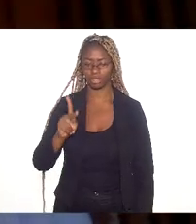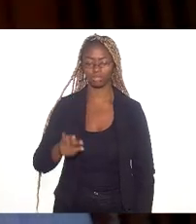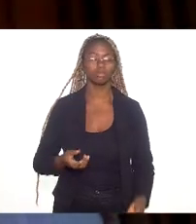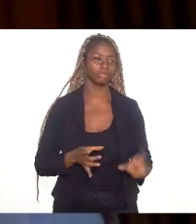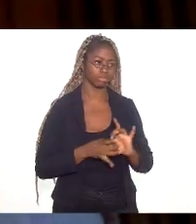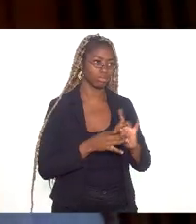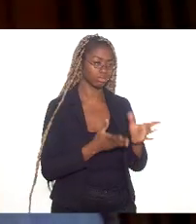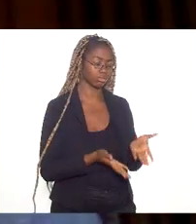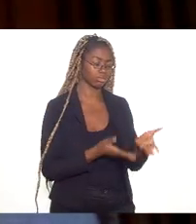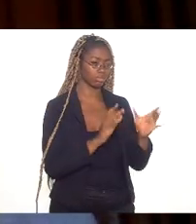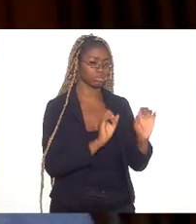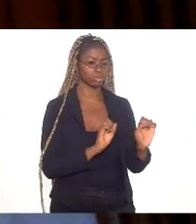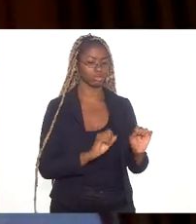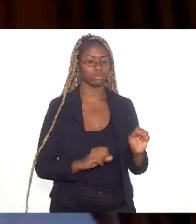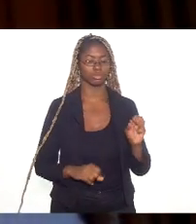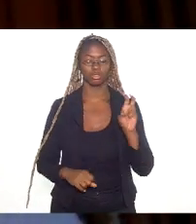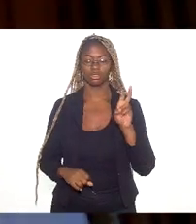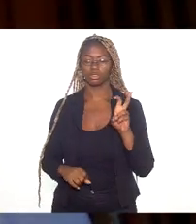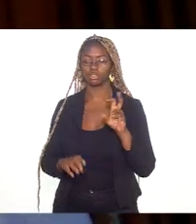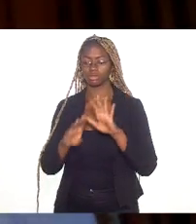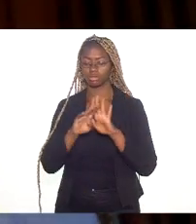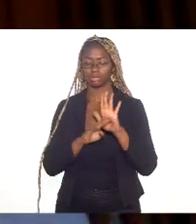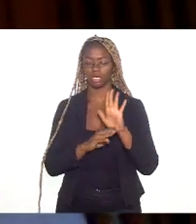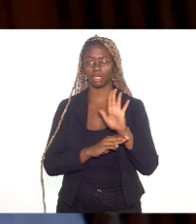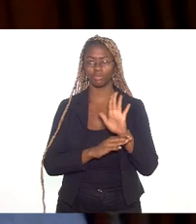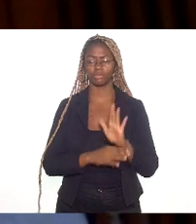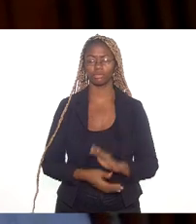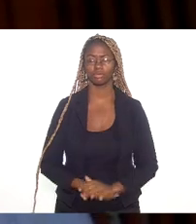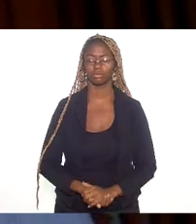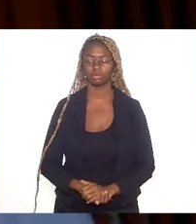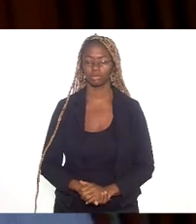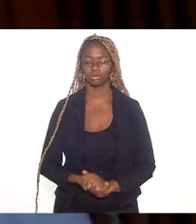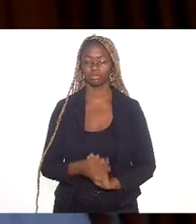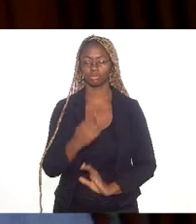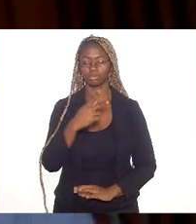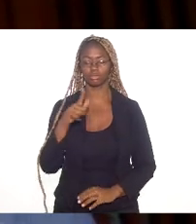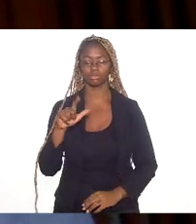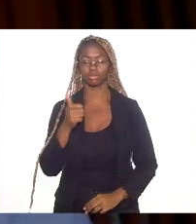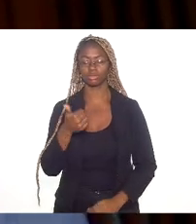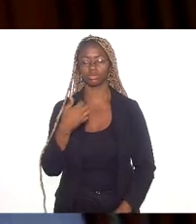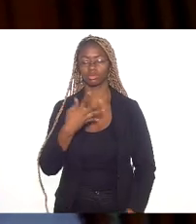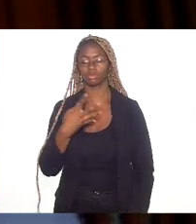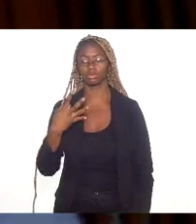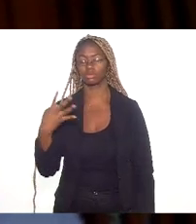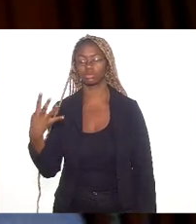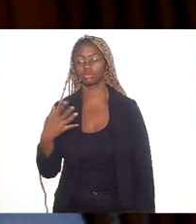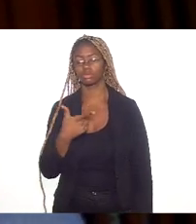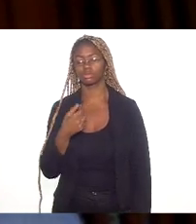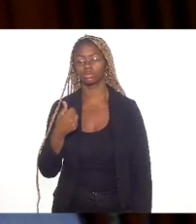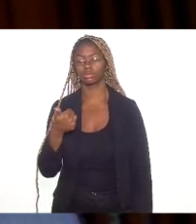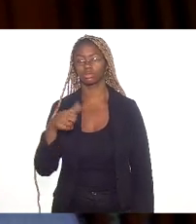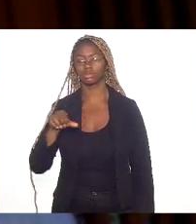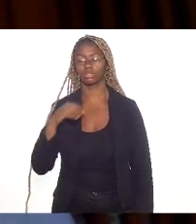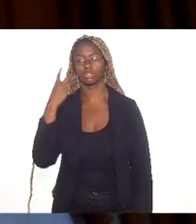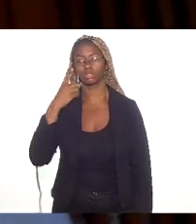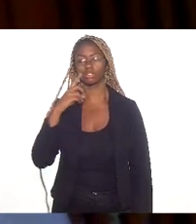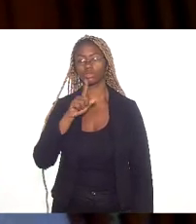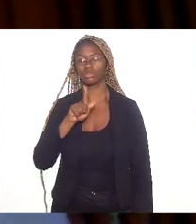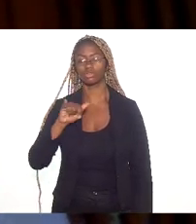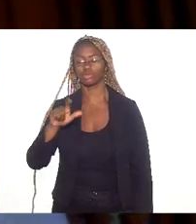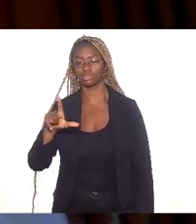concedido. 5 da pauta, projeto de lei 1444, 2019, autoria do deputado Gil Viana, parecer